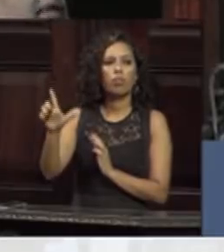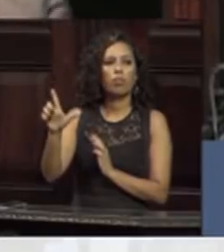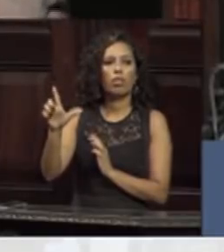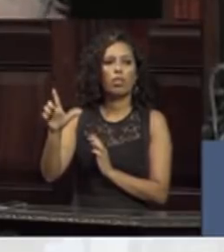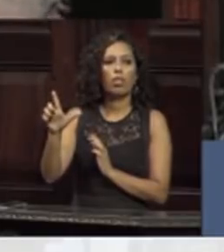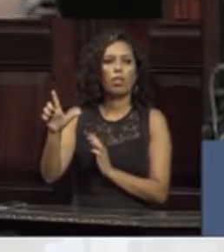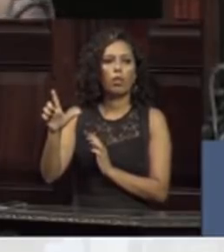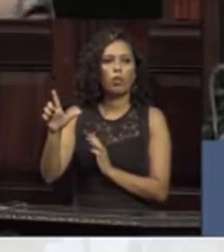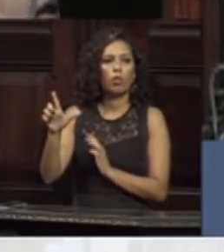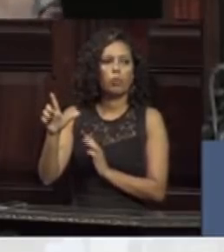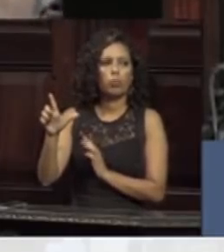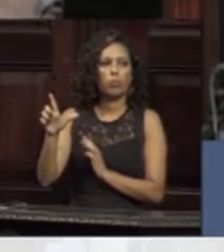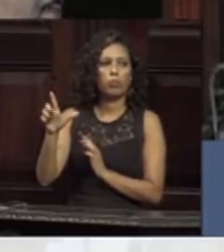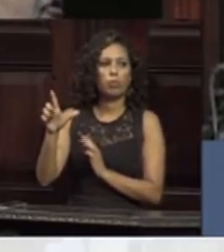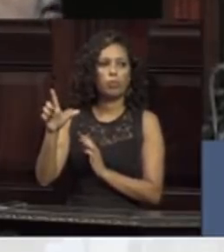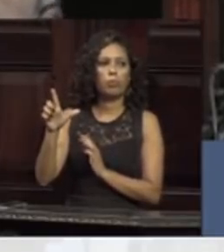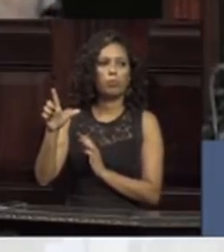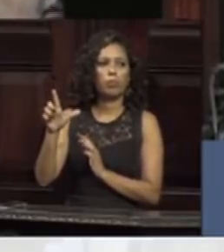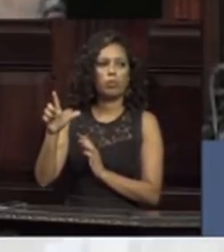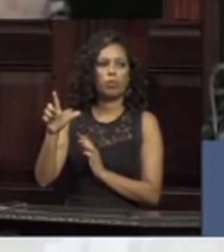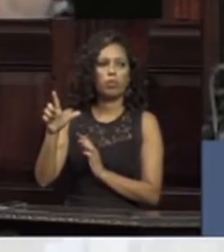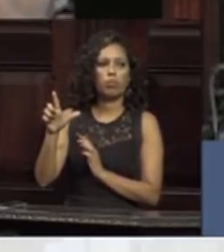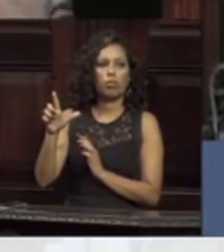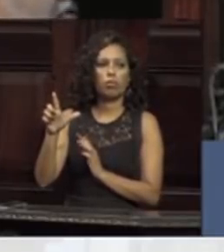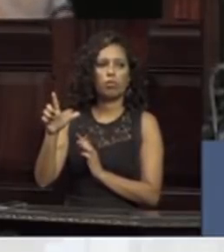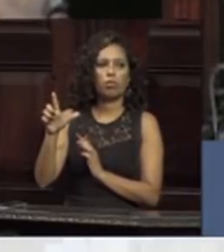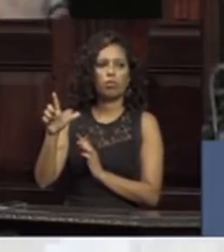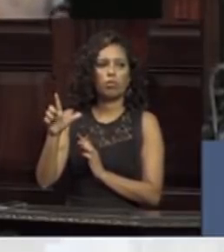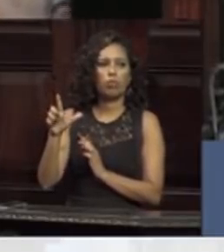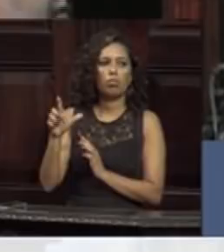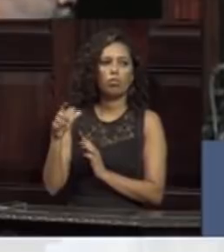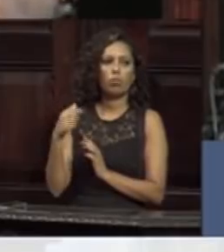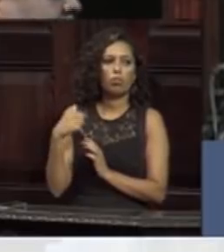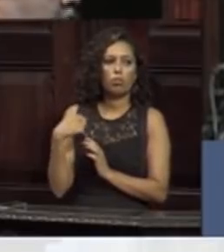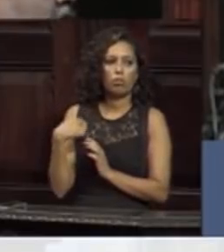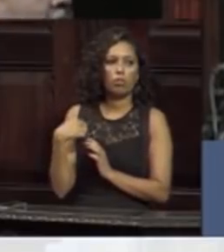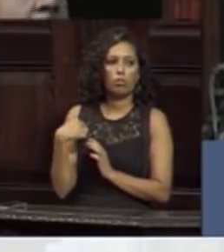Deputado Rafael Pisciani, o presidente vai emitir o parecer.